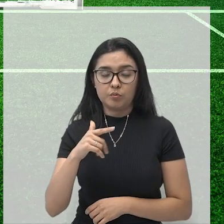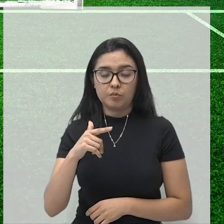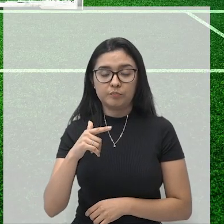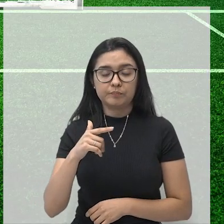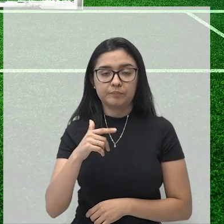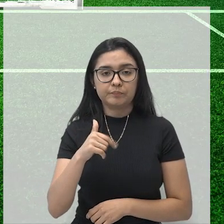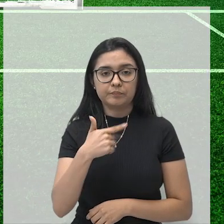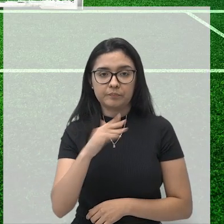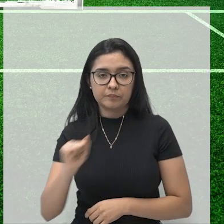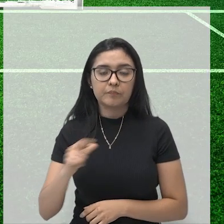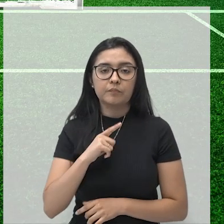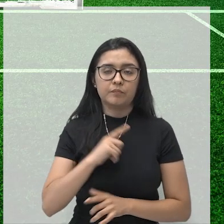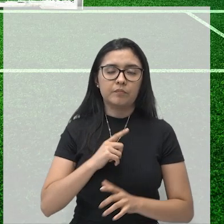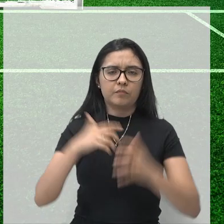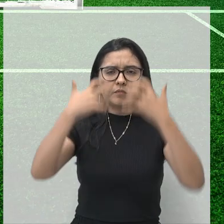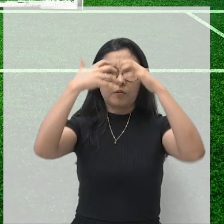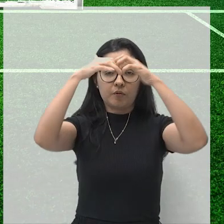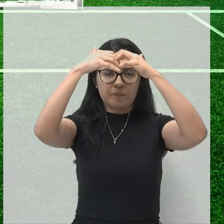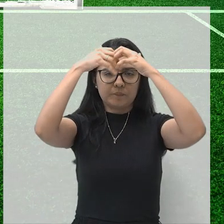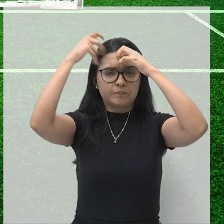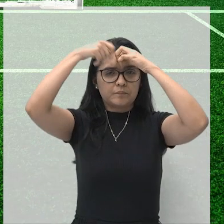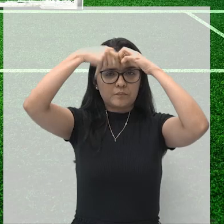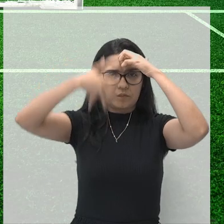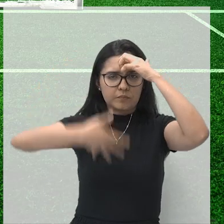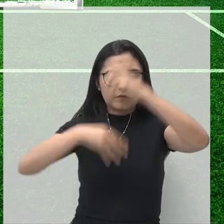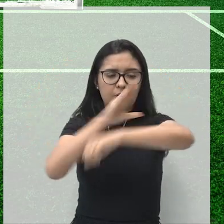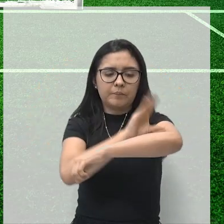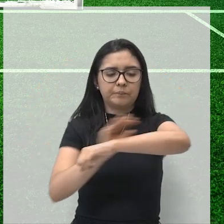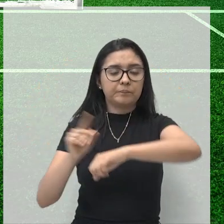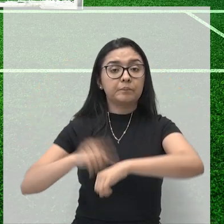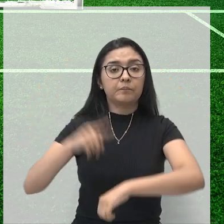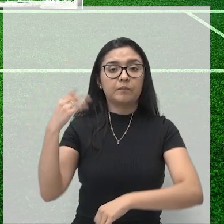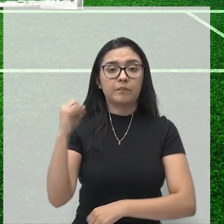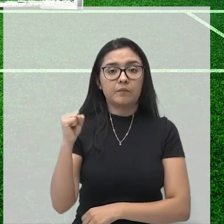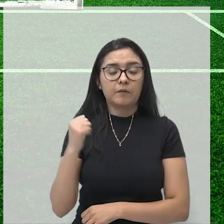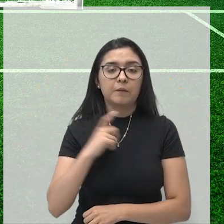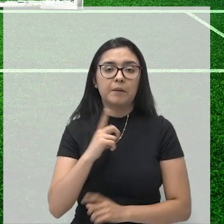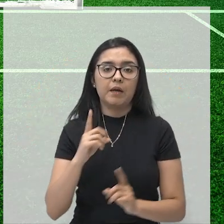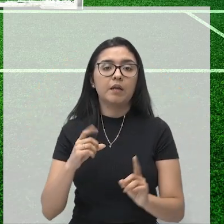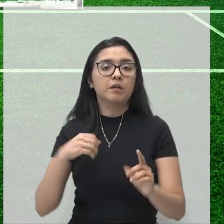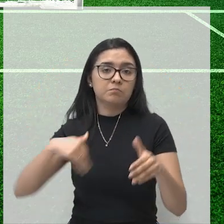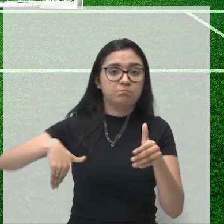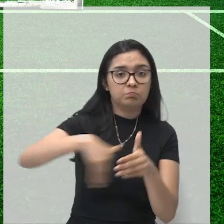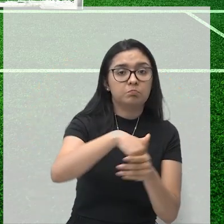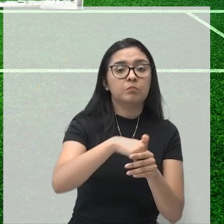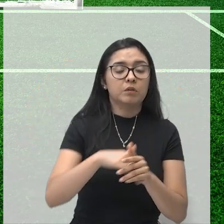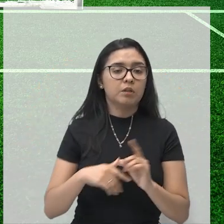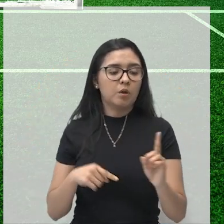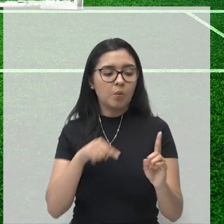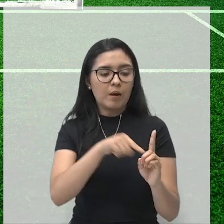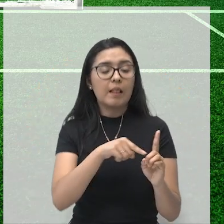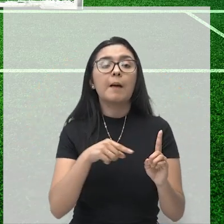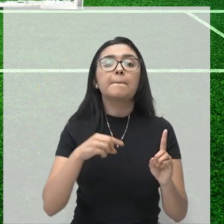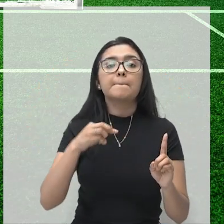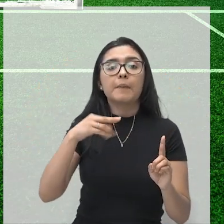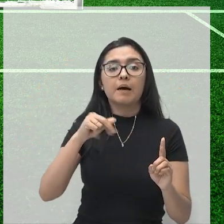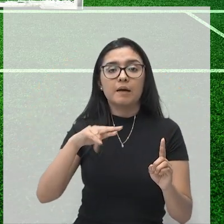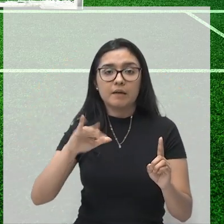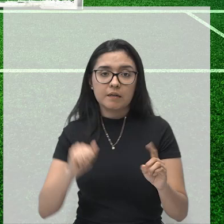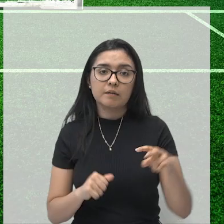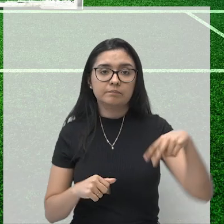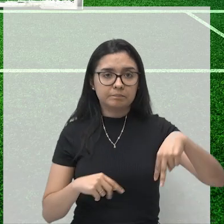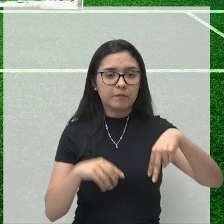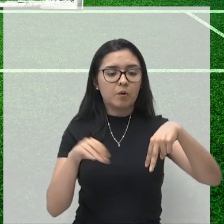cérebro, para o músculo, né, em questão de segundos, para ele fazer a manobra, quando a Maria recebe